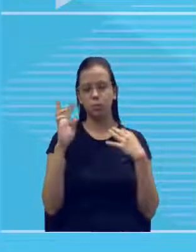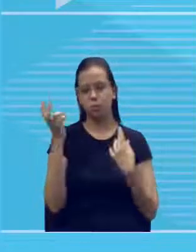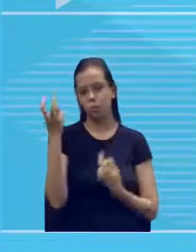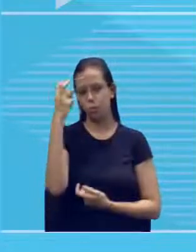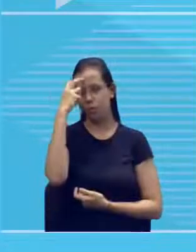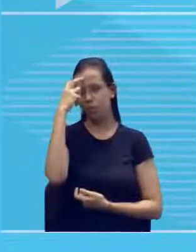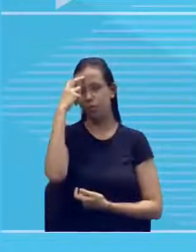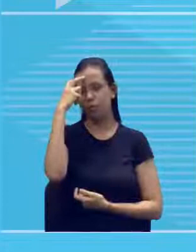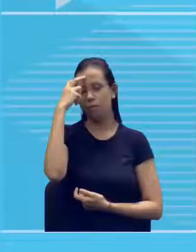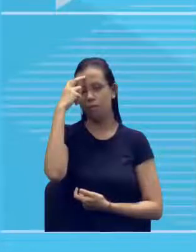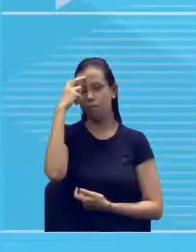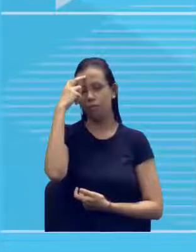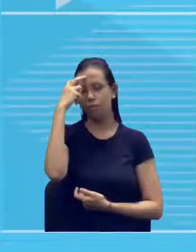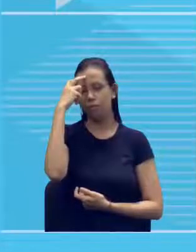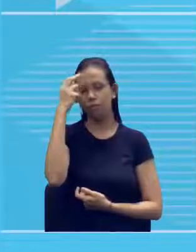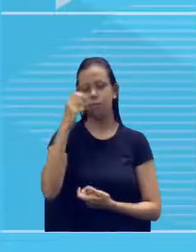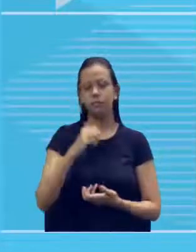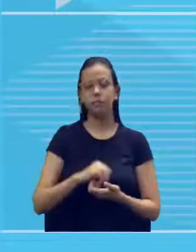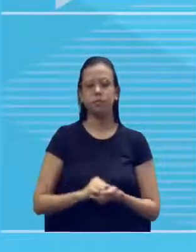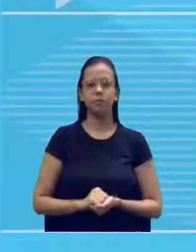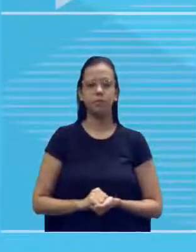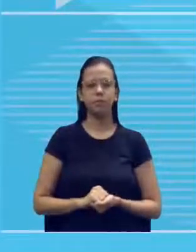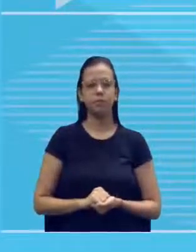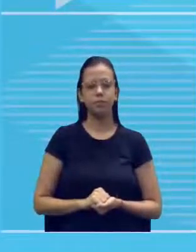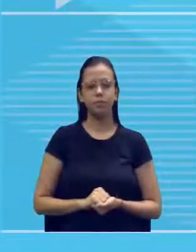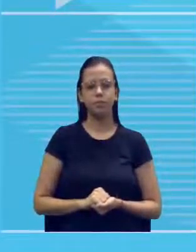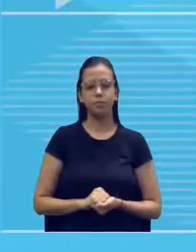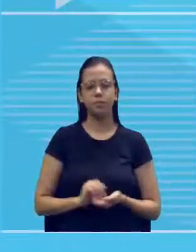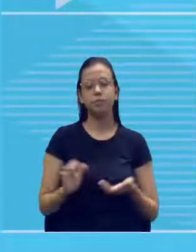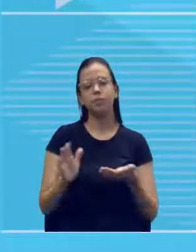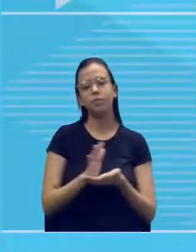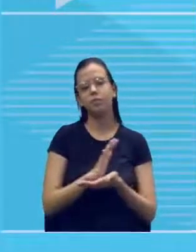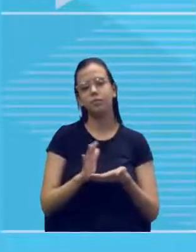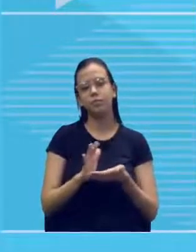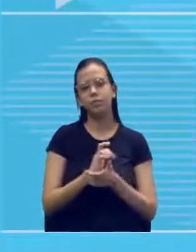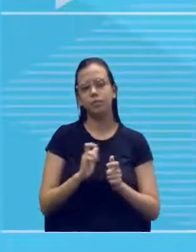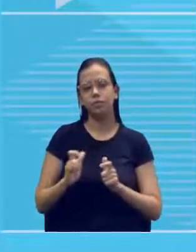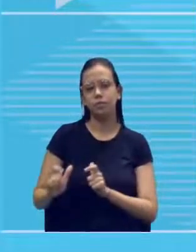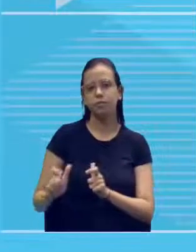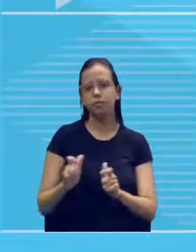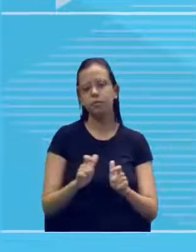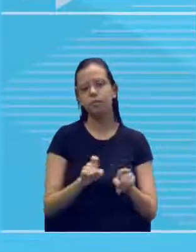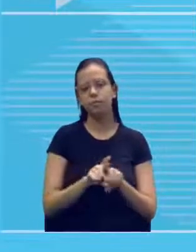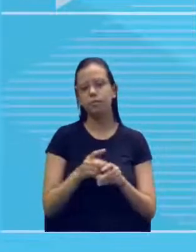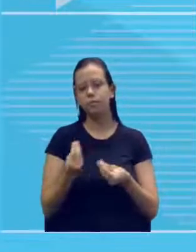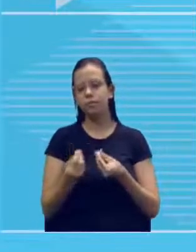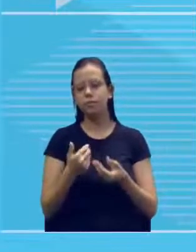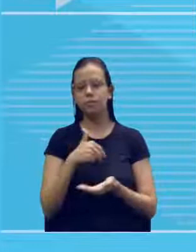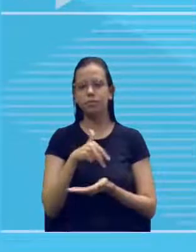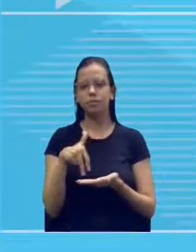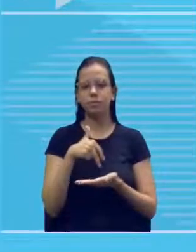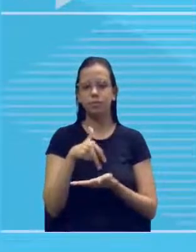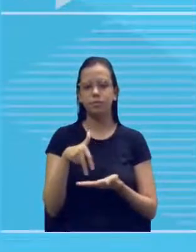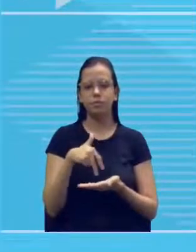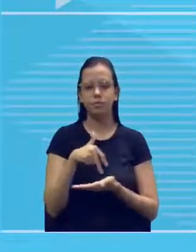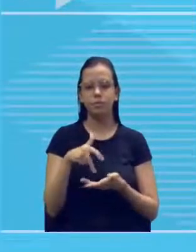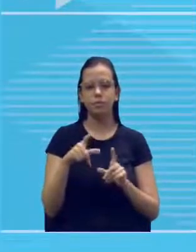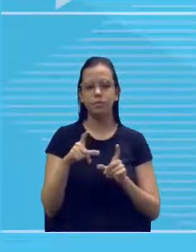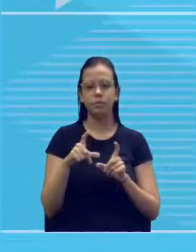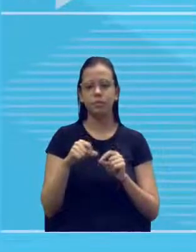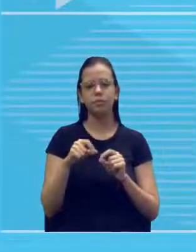Cultural em algumas regiões e como essas danças elas